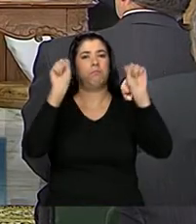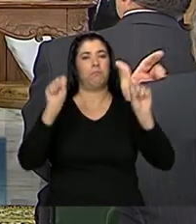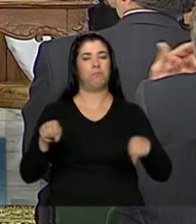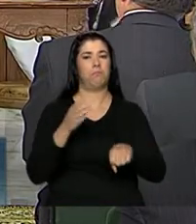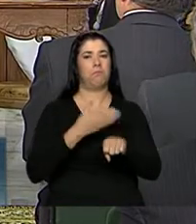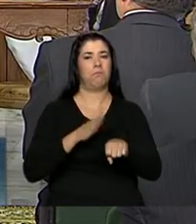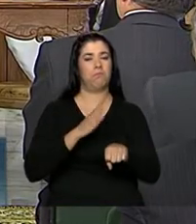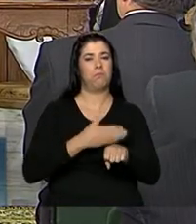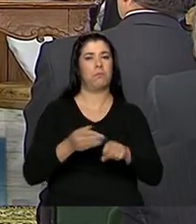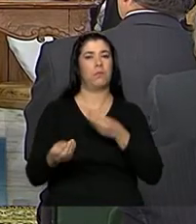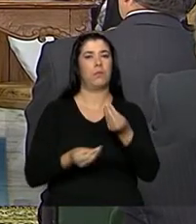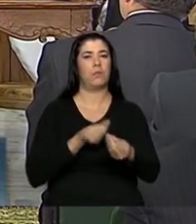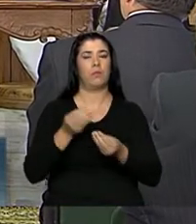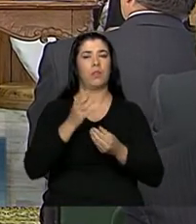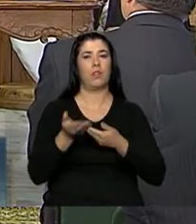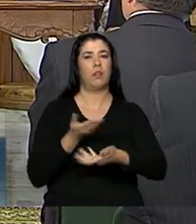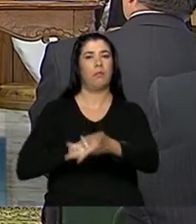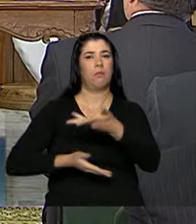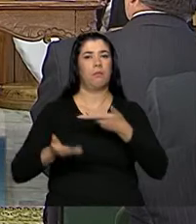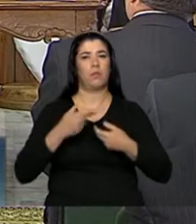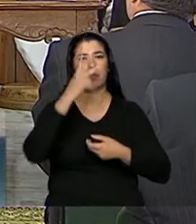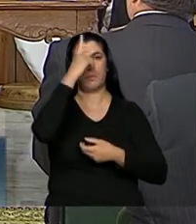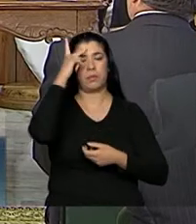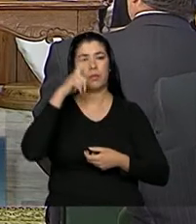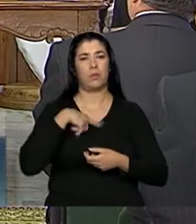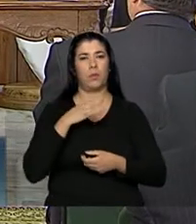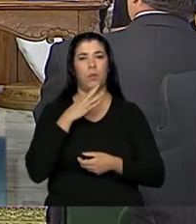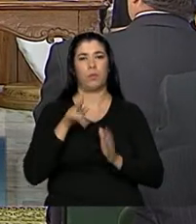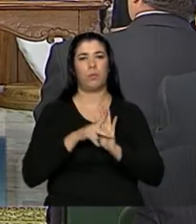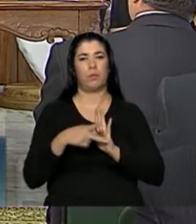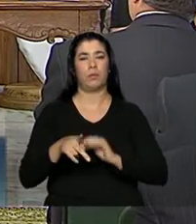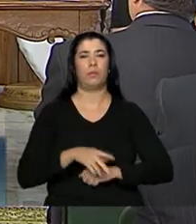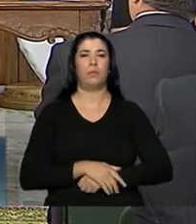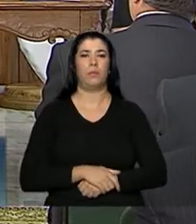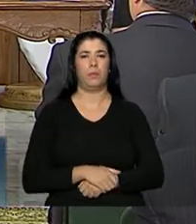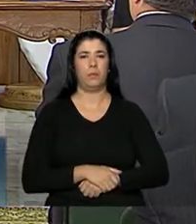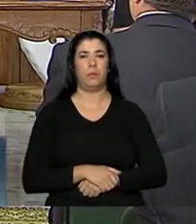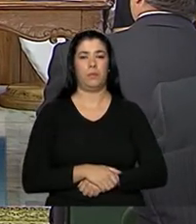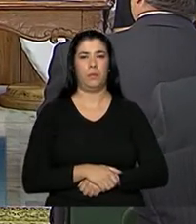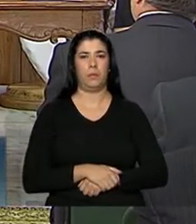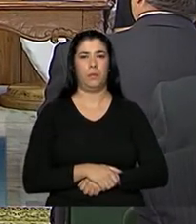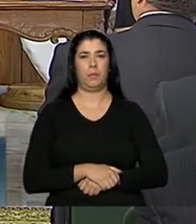de treinamento e intercâmbio de especialistas.